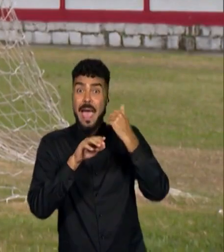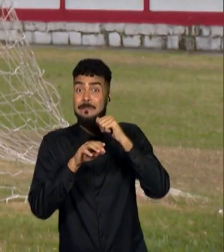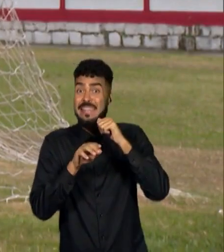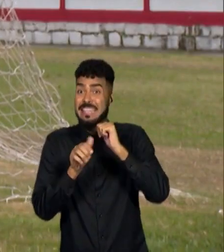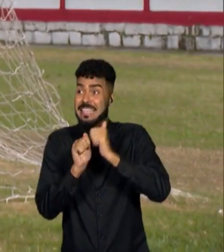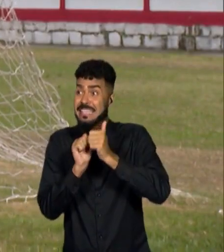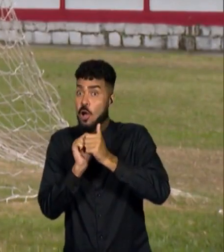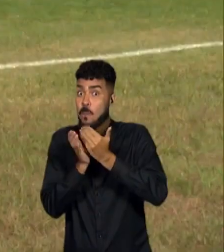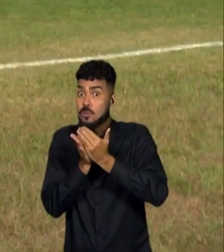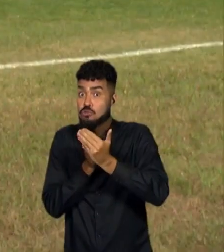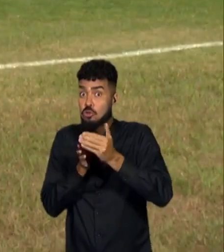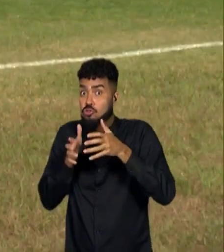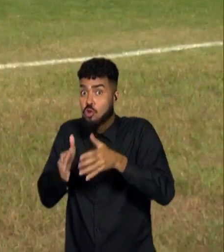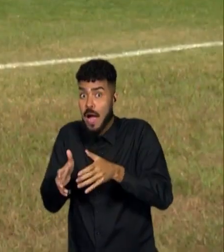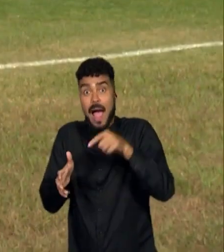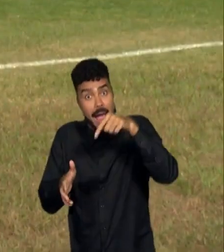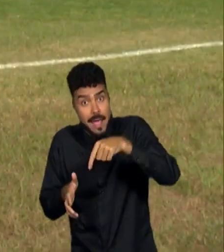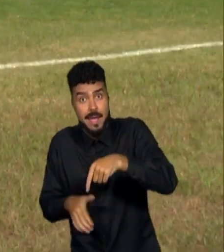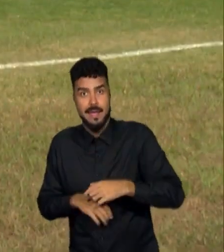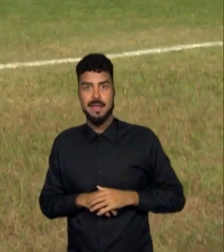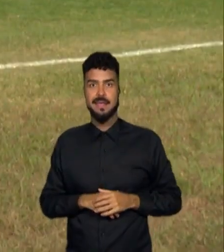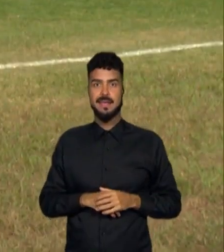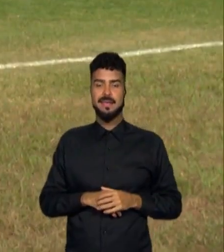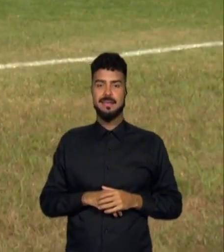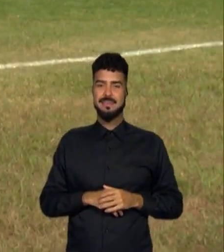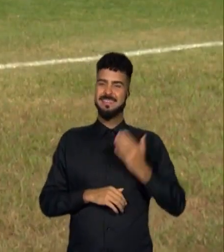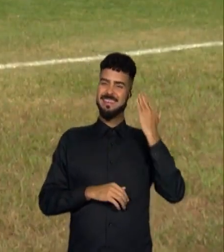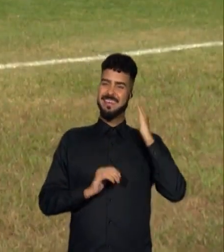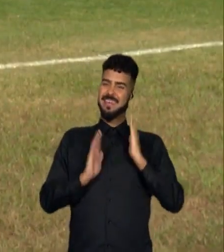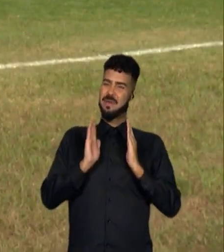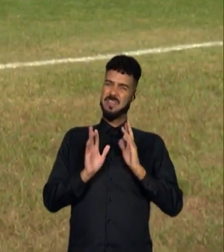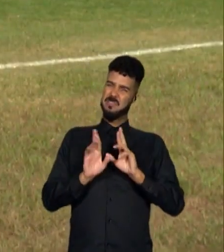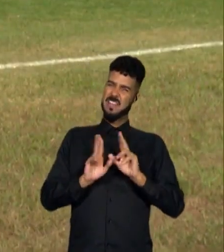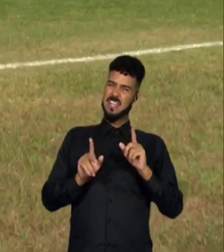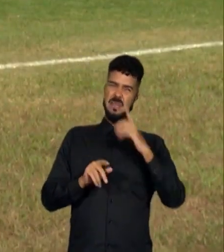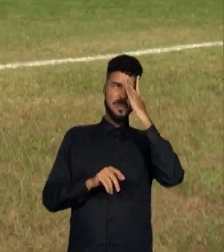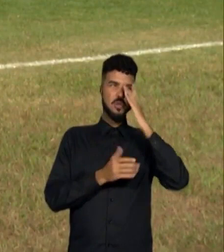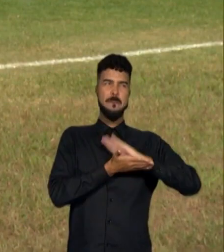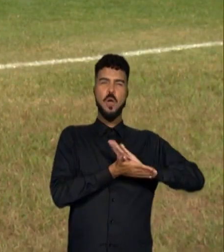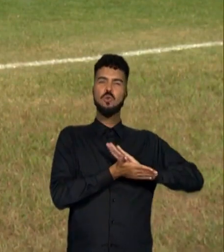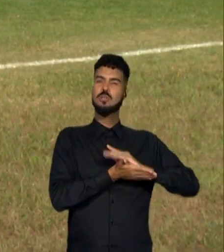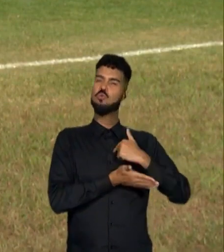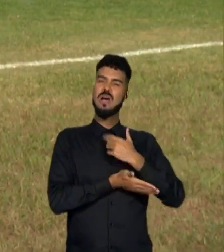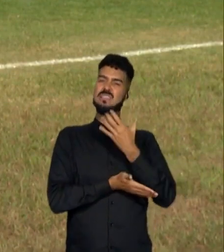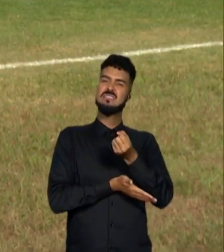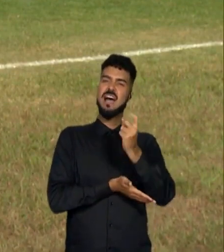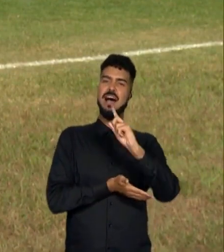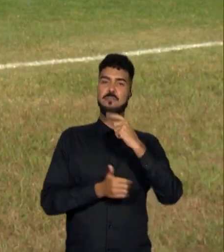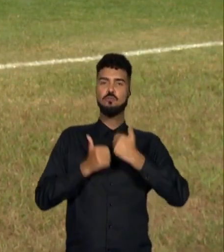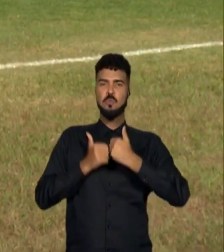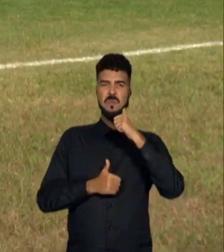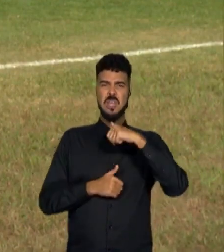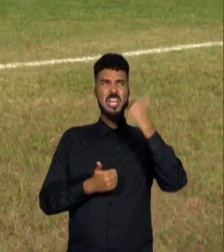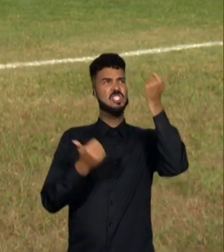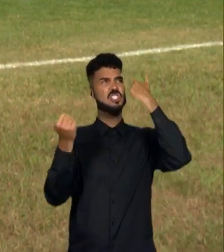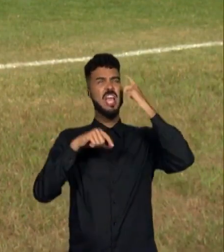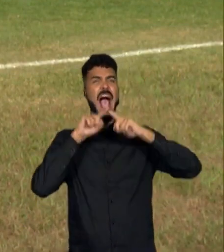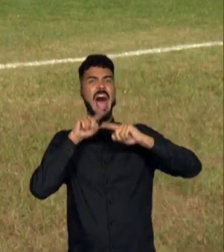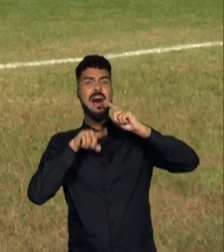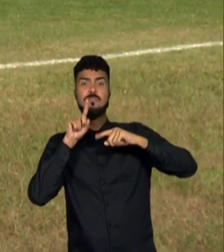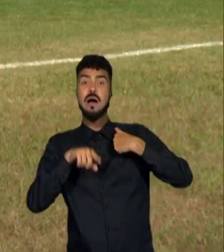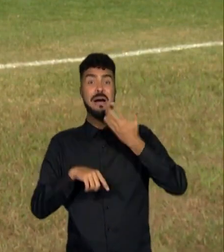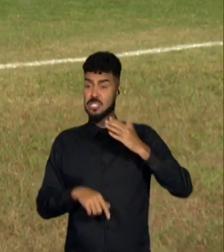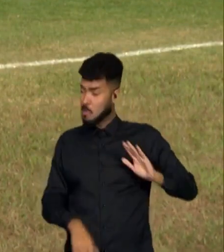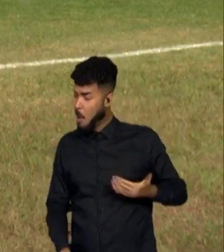primeiros chutes. Na época era um pouco diferente, né? O pessoal não aceitava muito o futebol feminino. Xingavam, falavam, mas a gente jogava